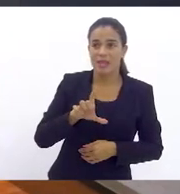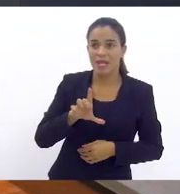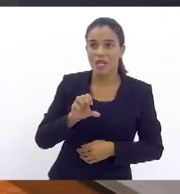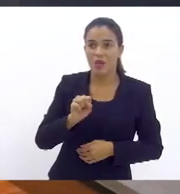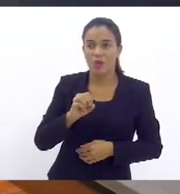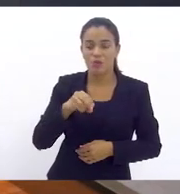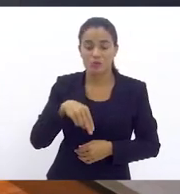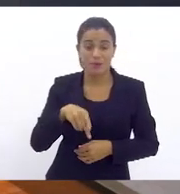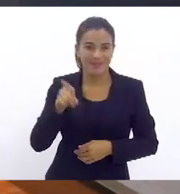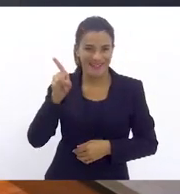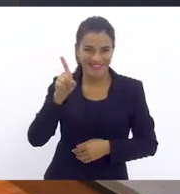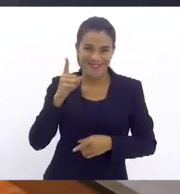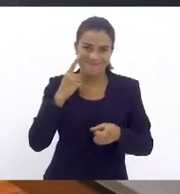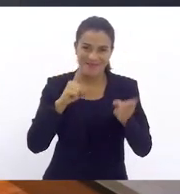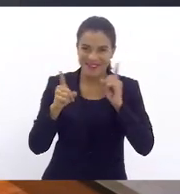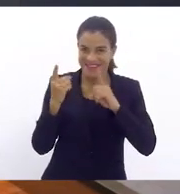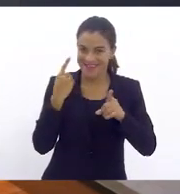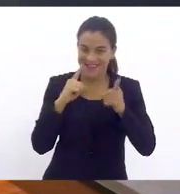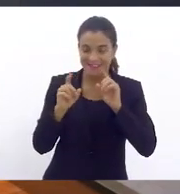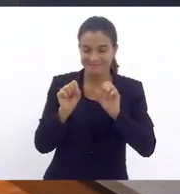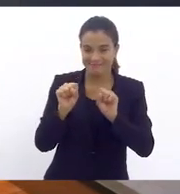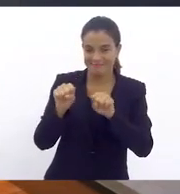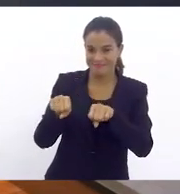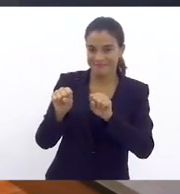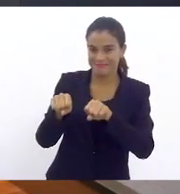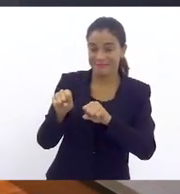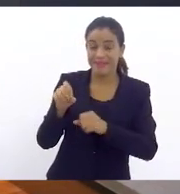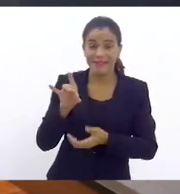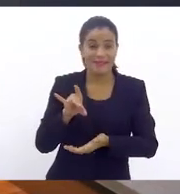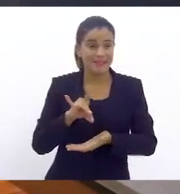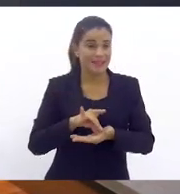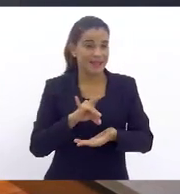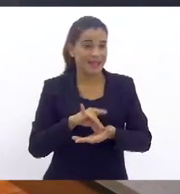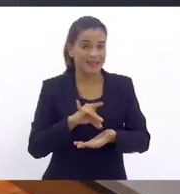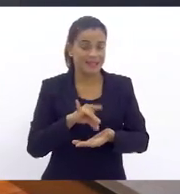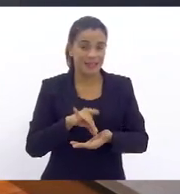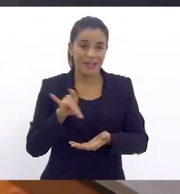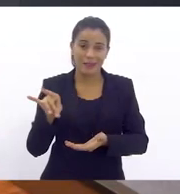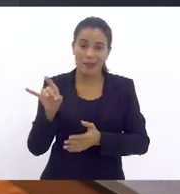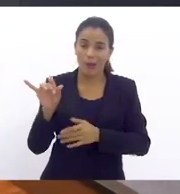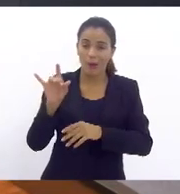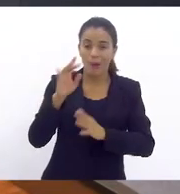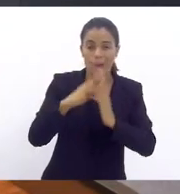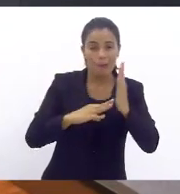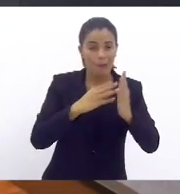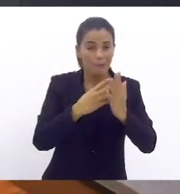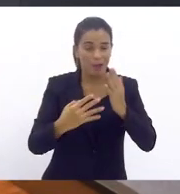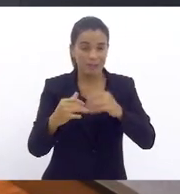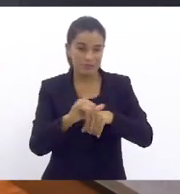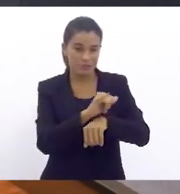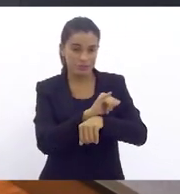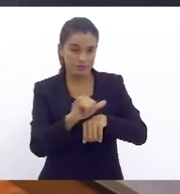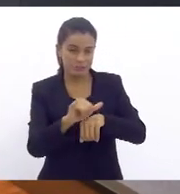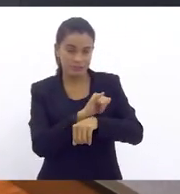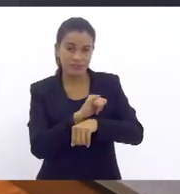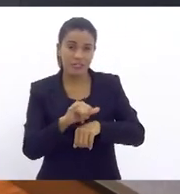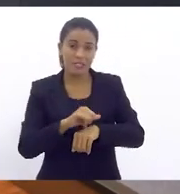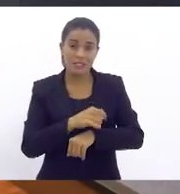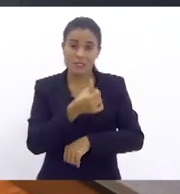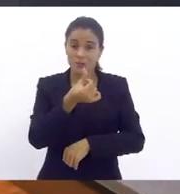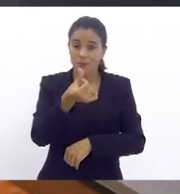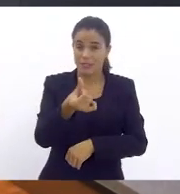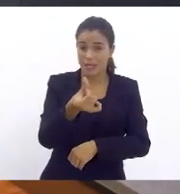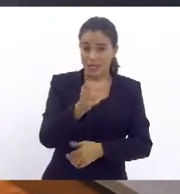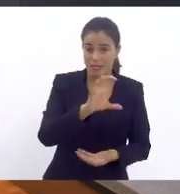de Maricá sim na realidade o plano estratégico ele leva em consideração são seis